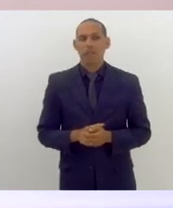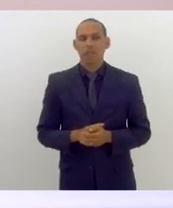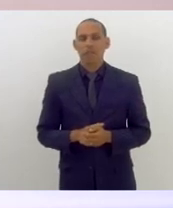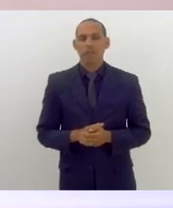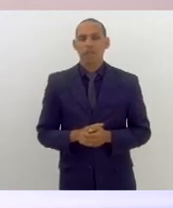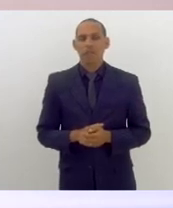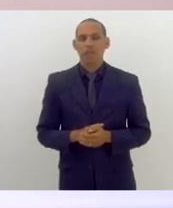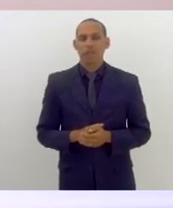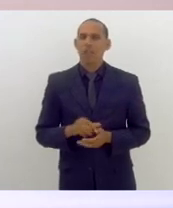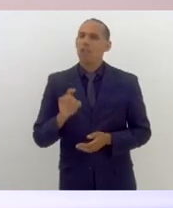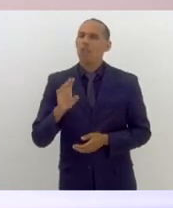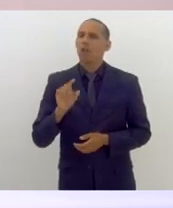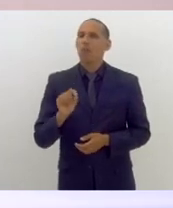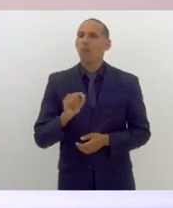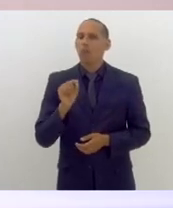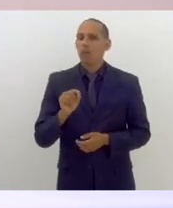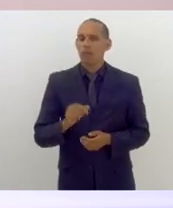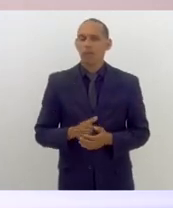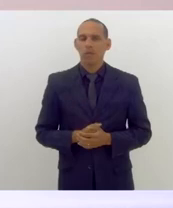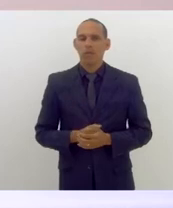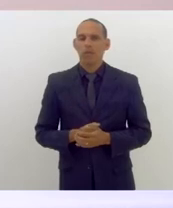não só da